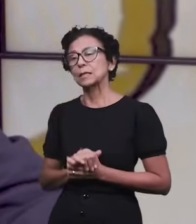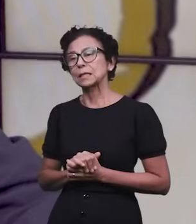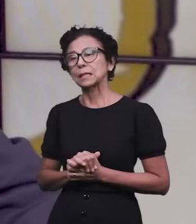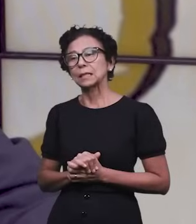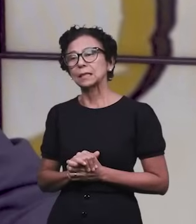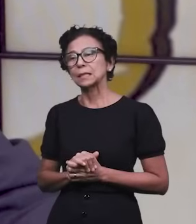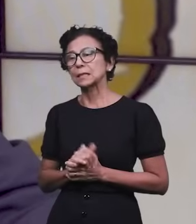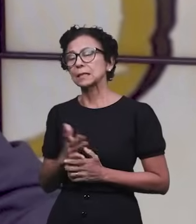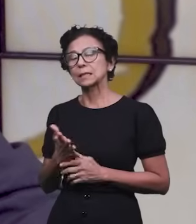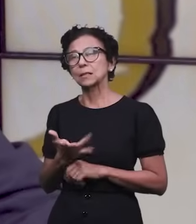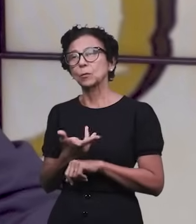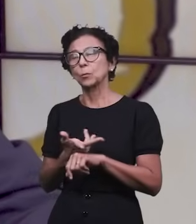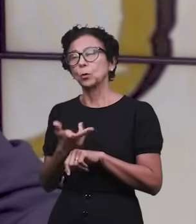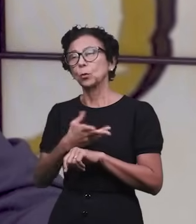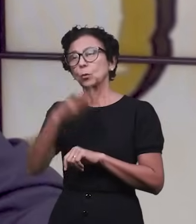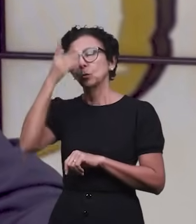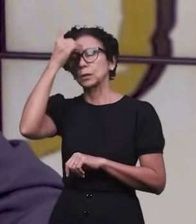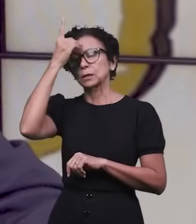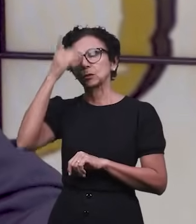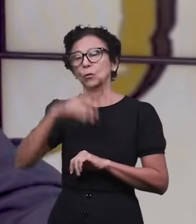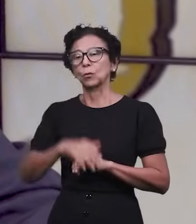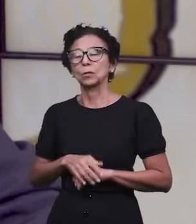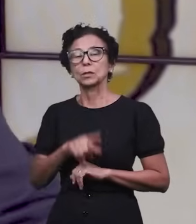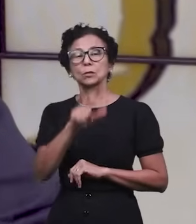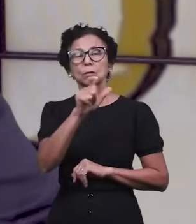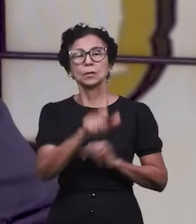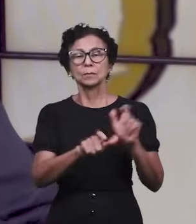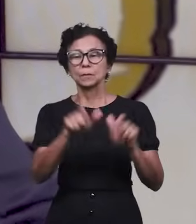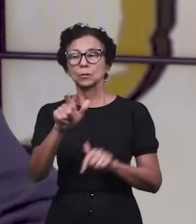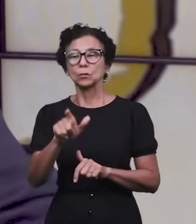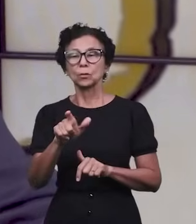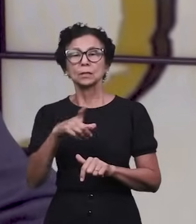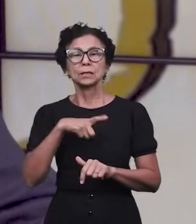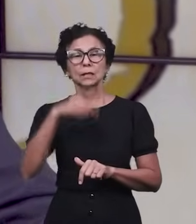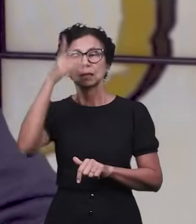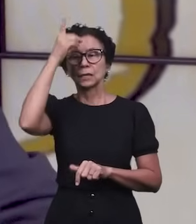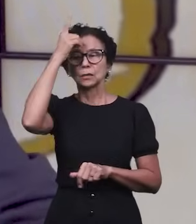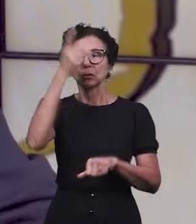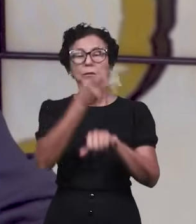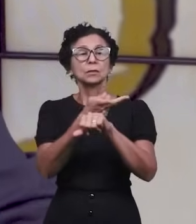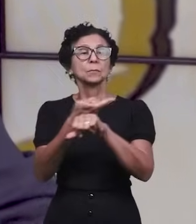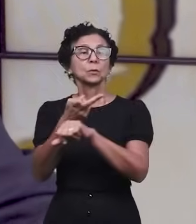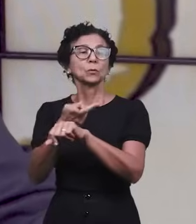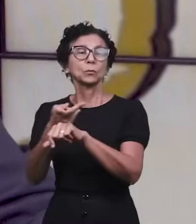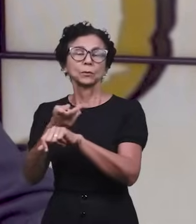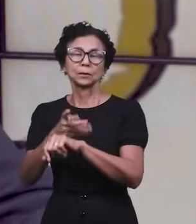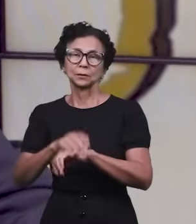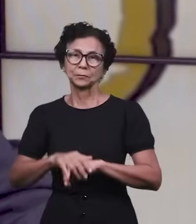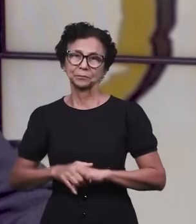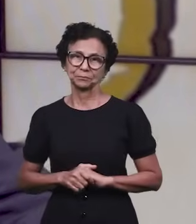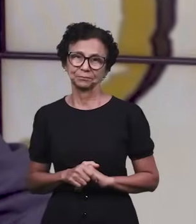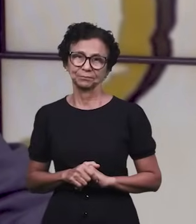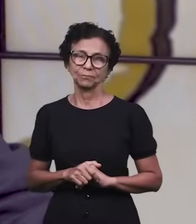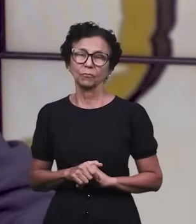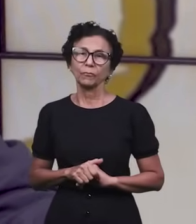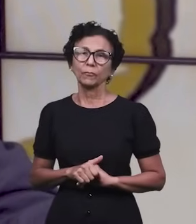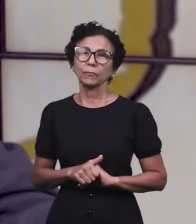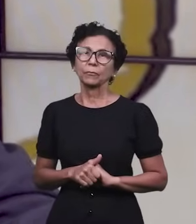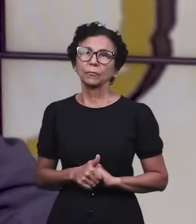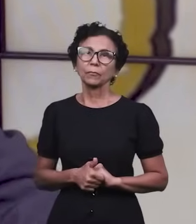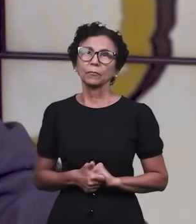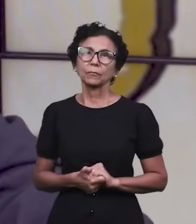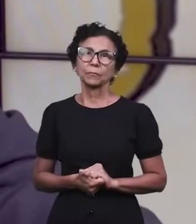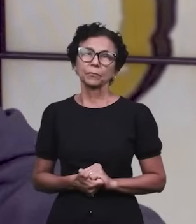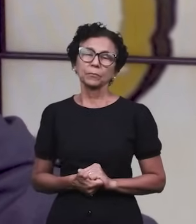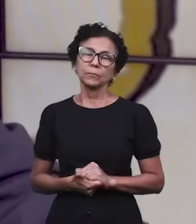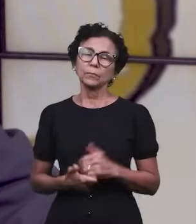dons. E no lugar de buscar os dons, eles estão buscando os irmãos que são usados em dons. E isso é um erro doutrinário.